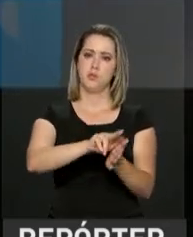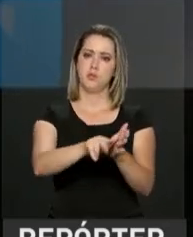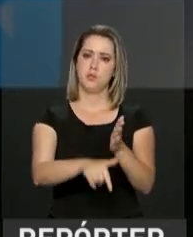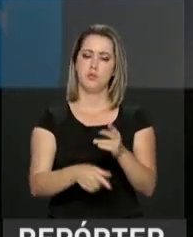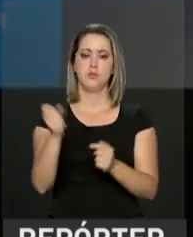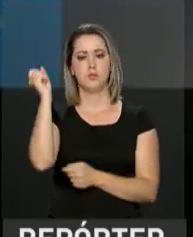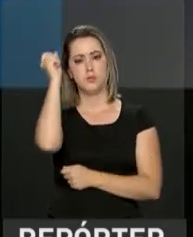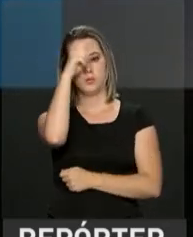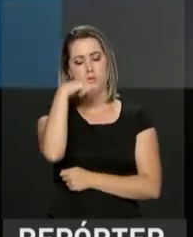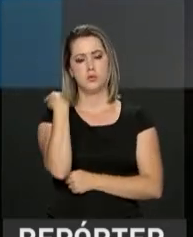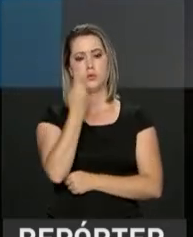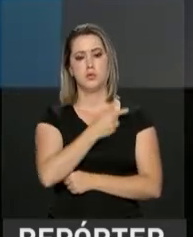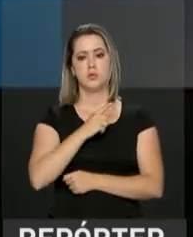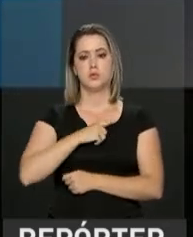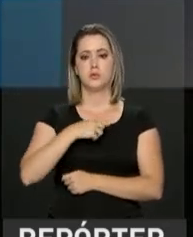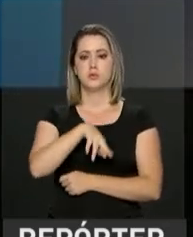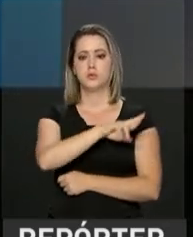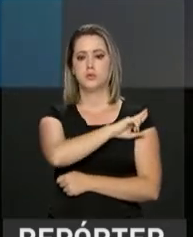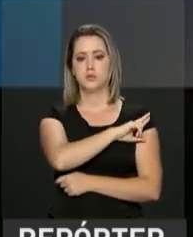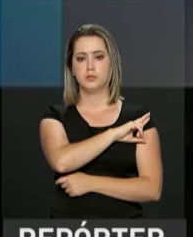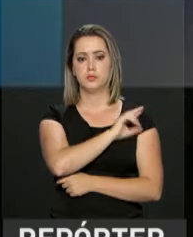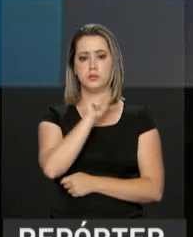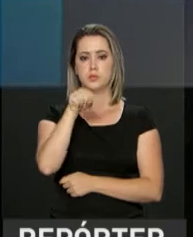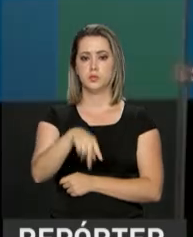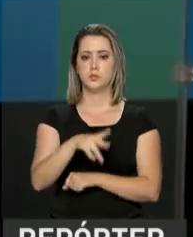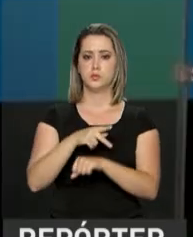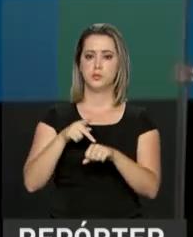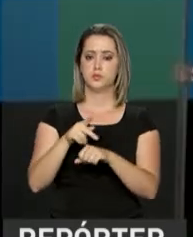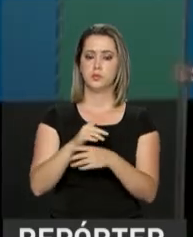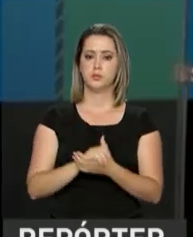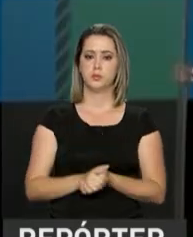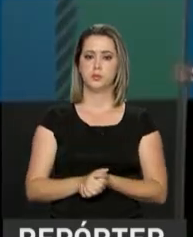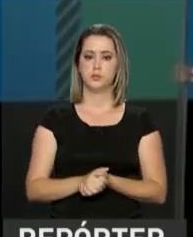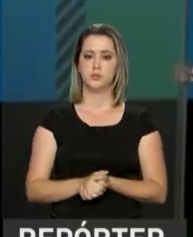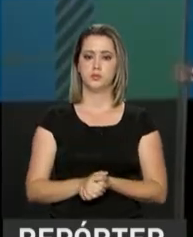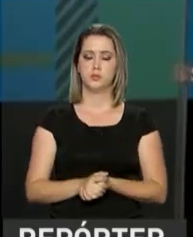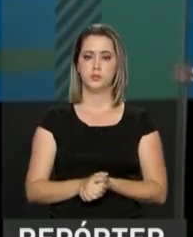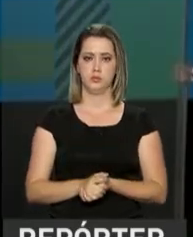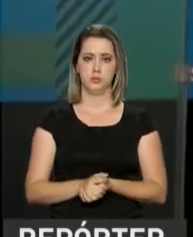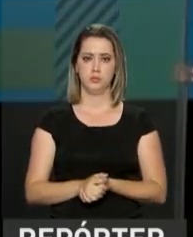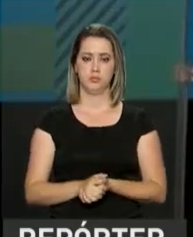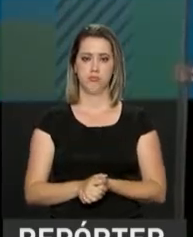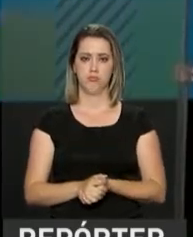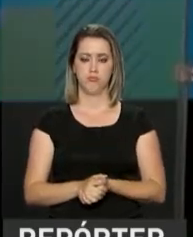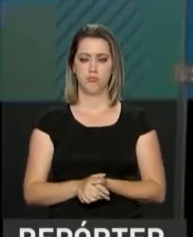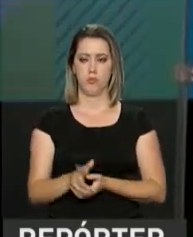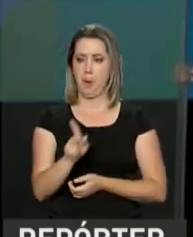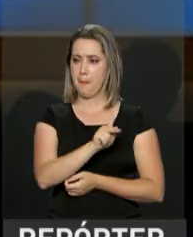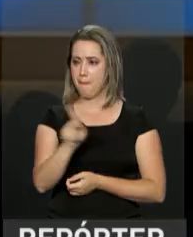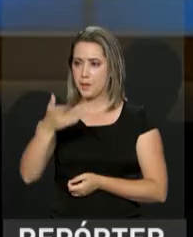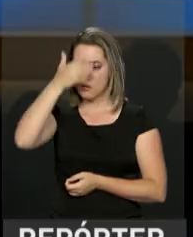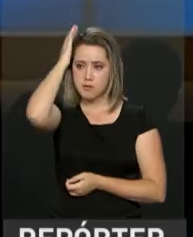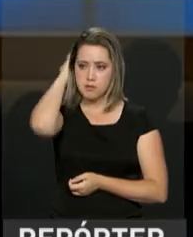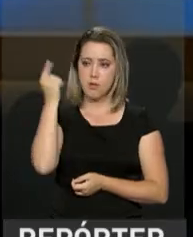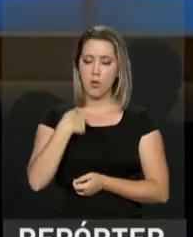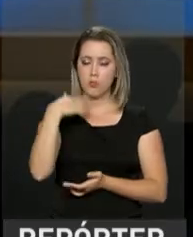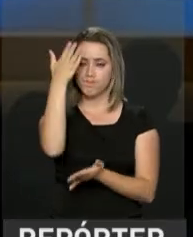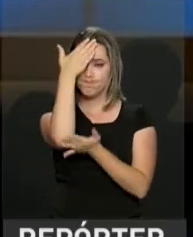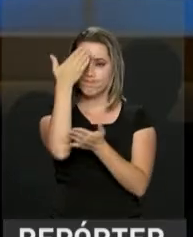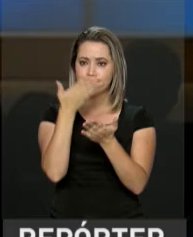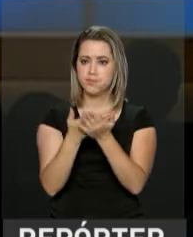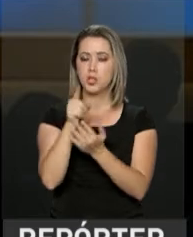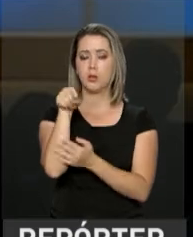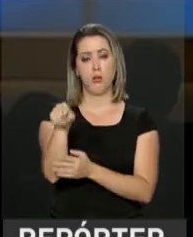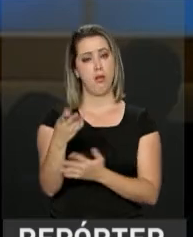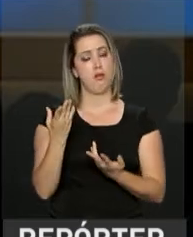temos responsabilidade com esse país disse o presidente eu tenho certeza que